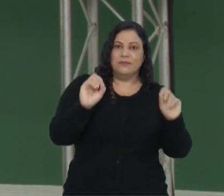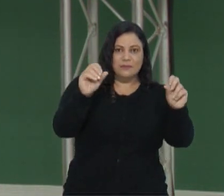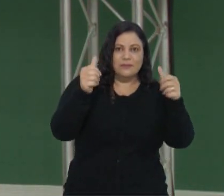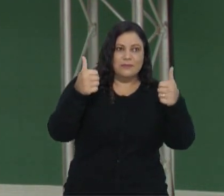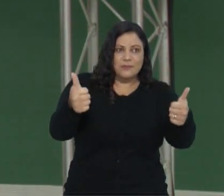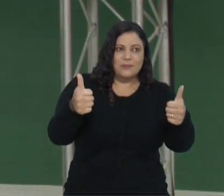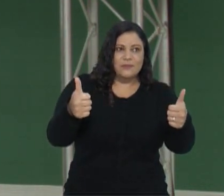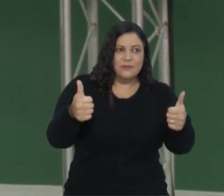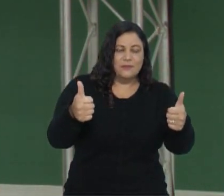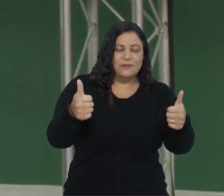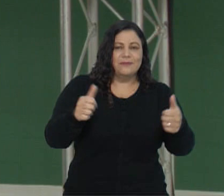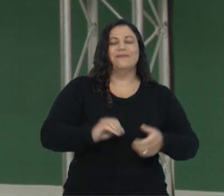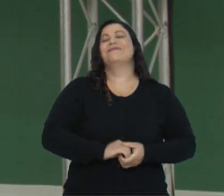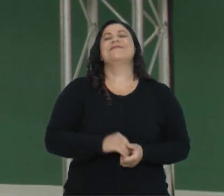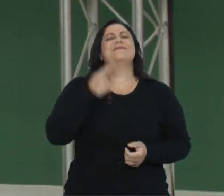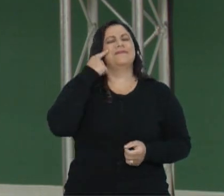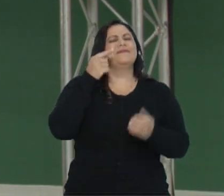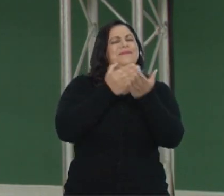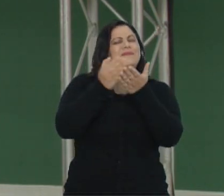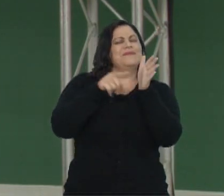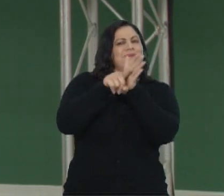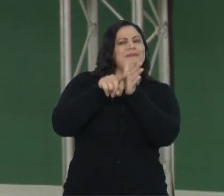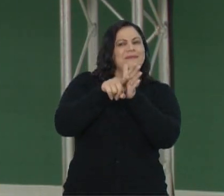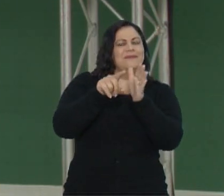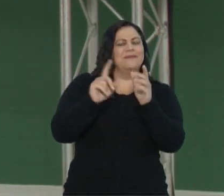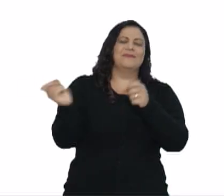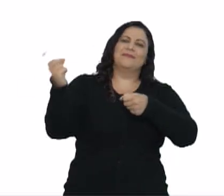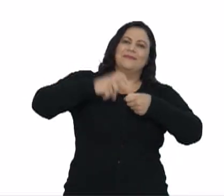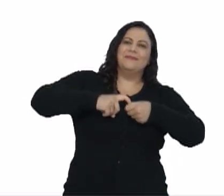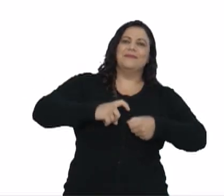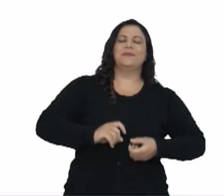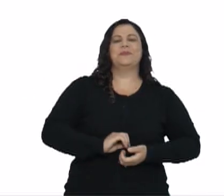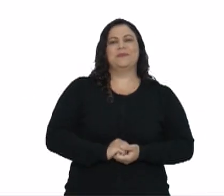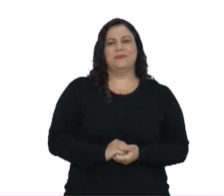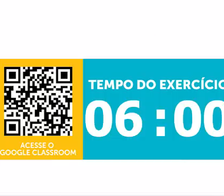vai ver aí, começa a pesquisar aí. Já voltamos.